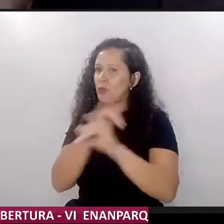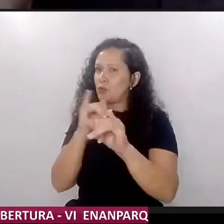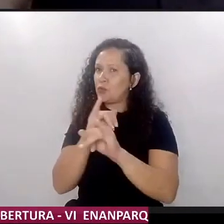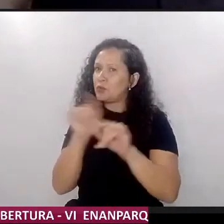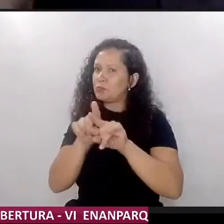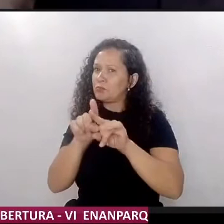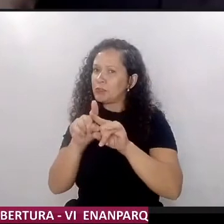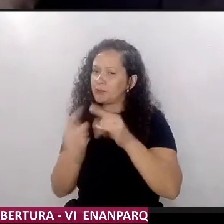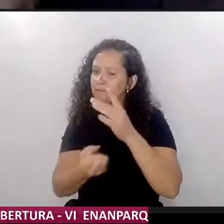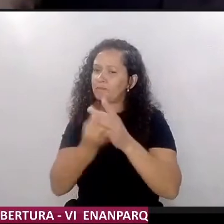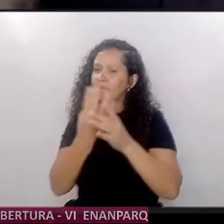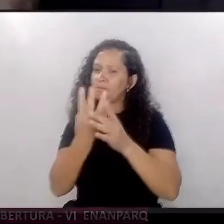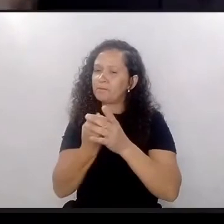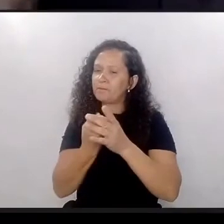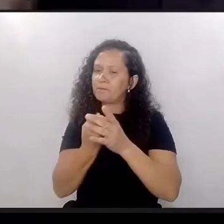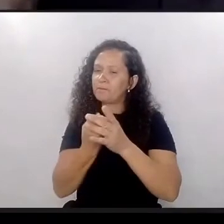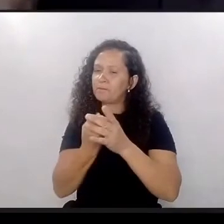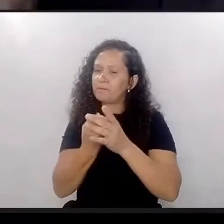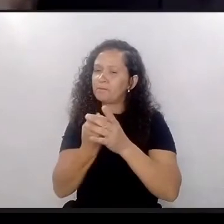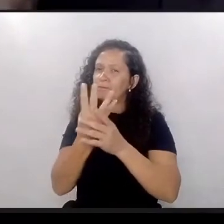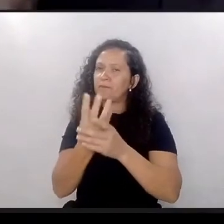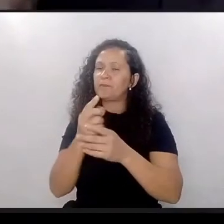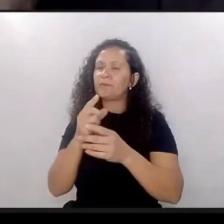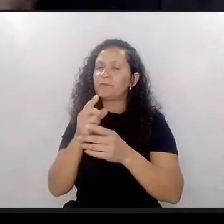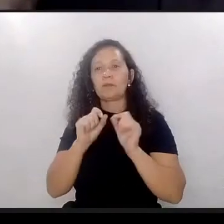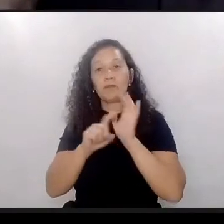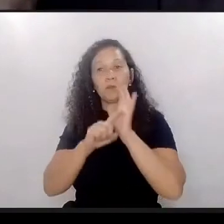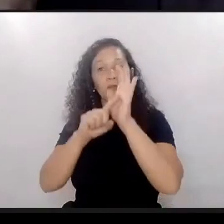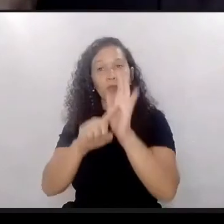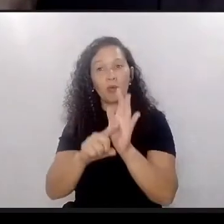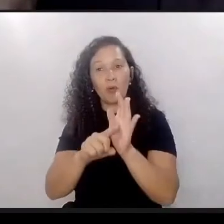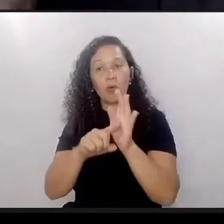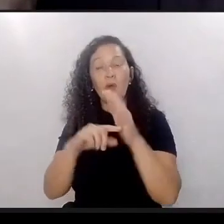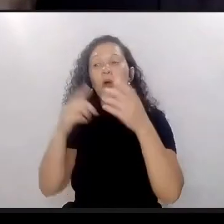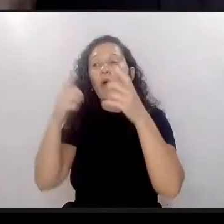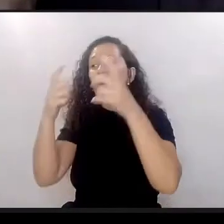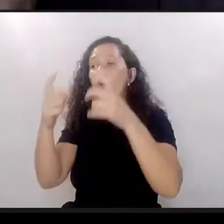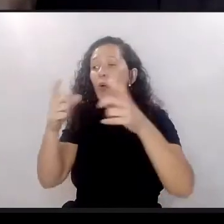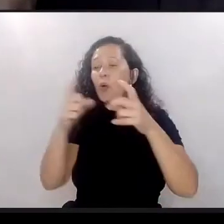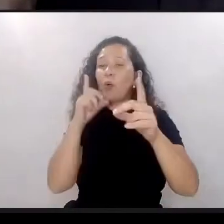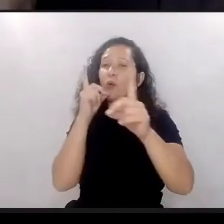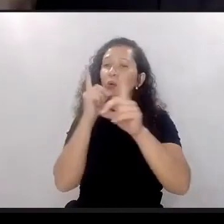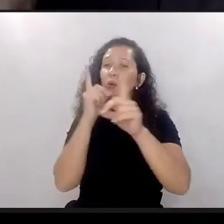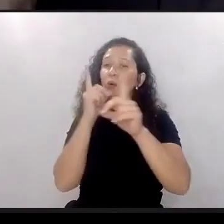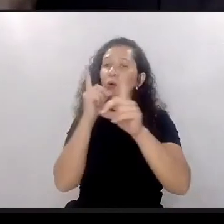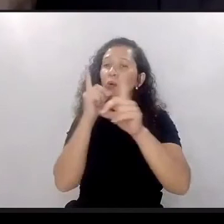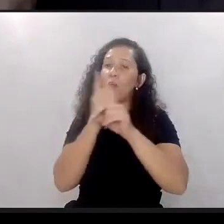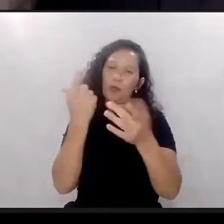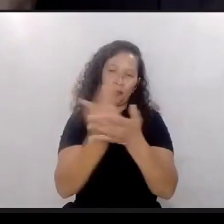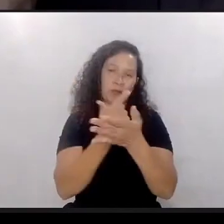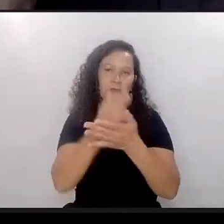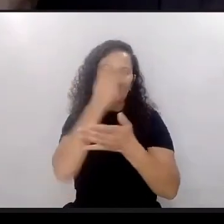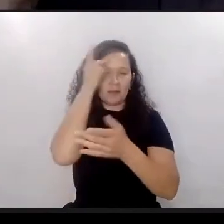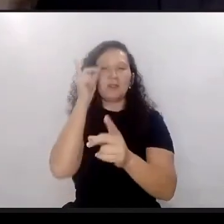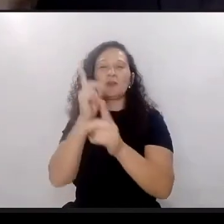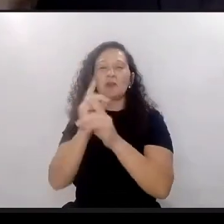Tem indicações sobre os livros, eu acho que lá as pessoas vão poder encontrar as informações que ainda